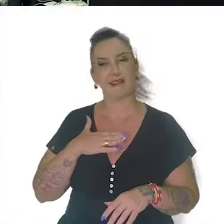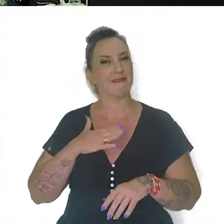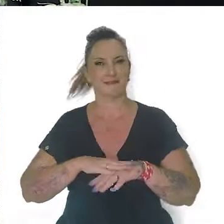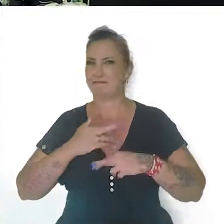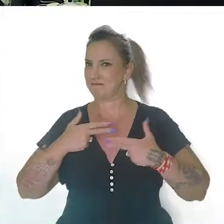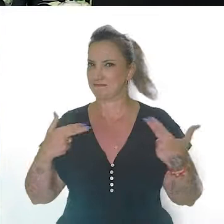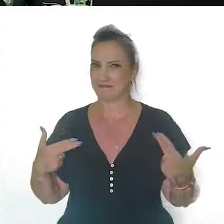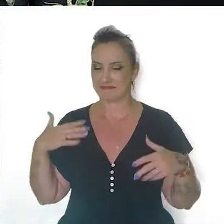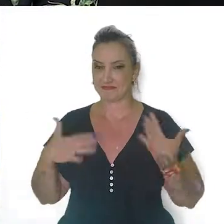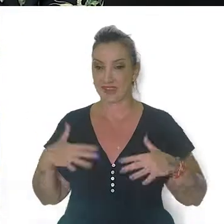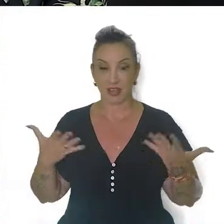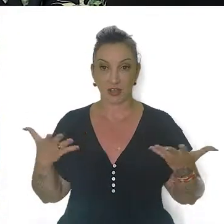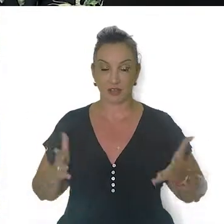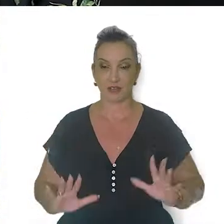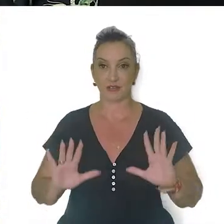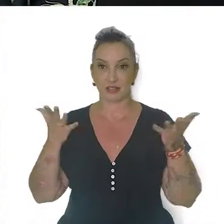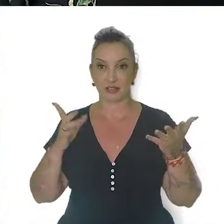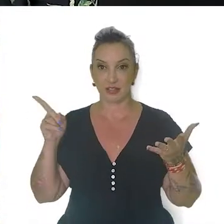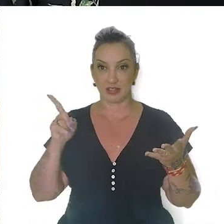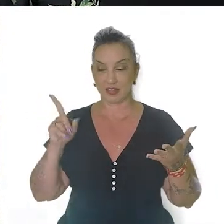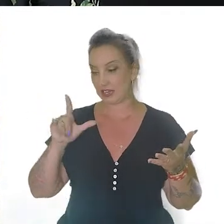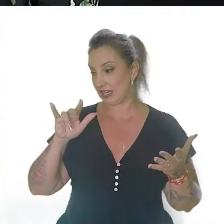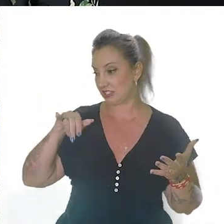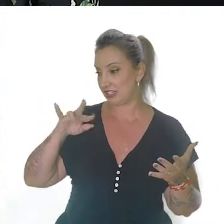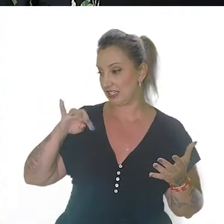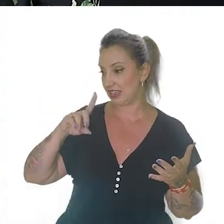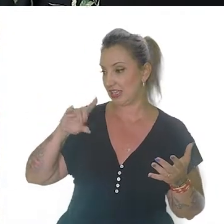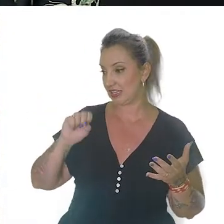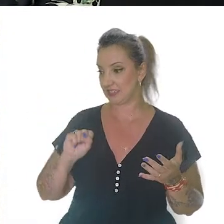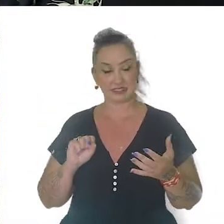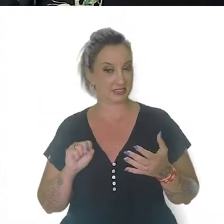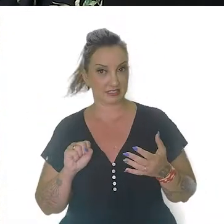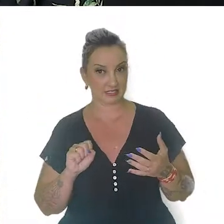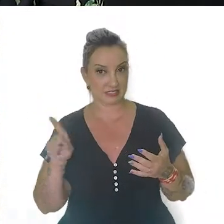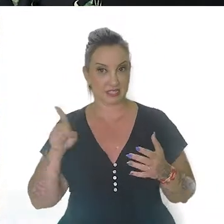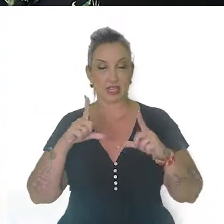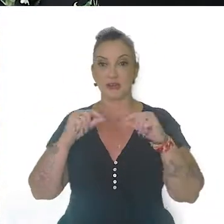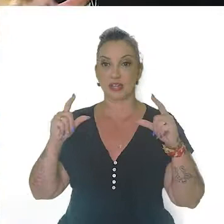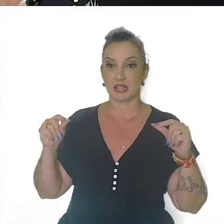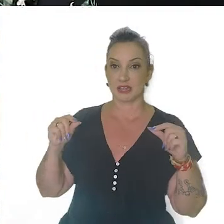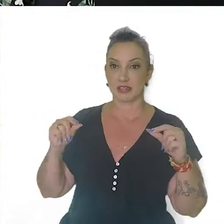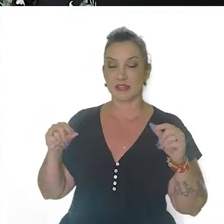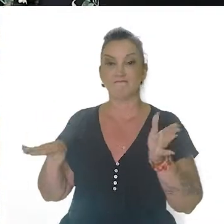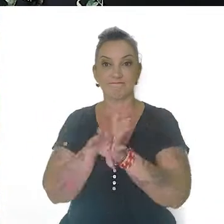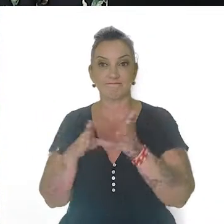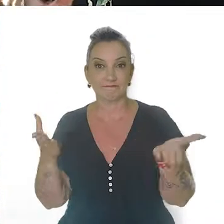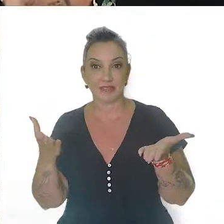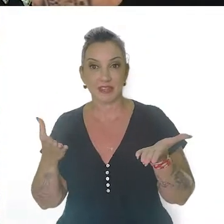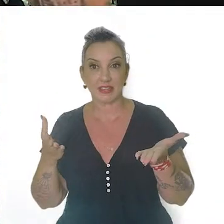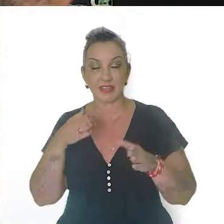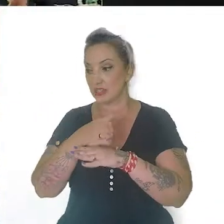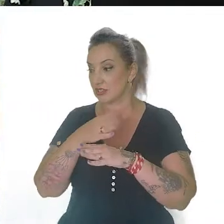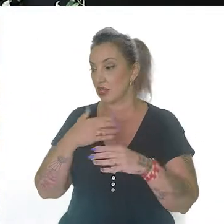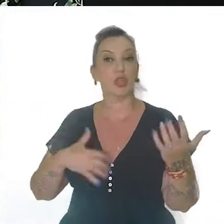eu faço muita coisa. Agora no festival Latinidades e no Favela Sounds em Brasília, que eu acabei de chegar,